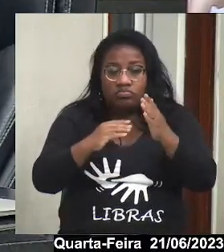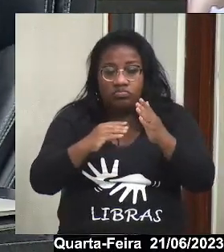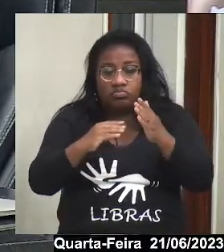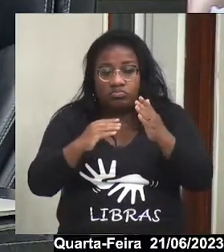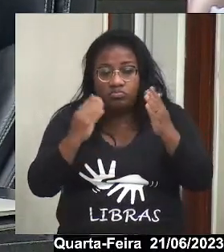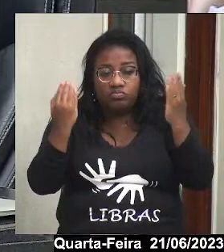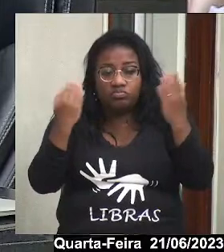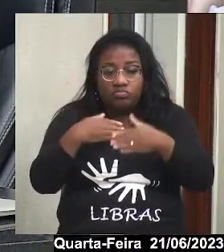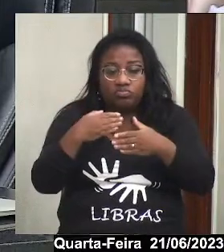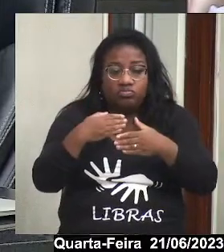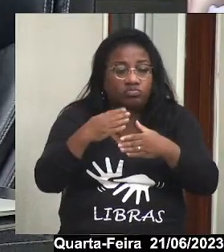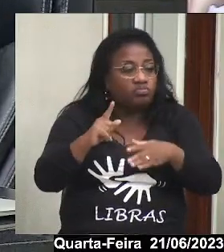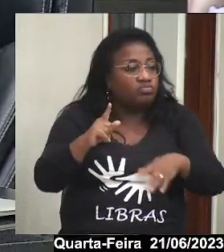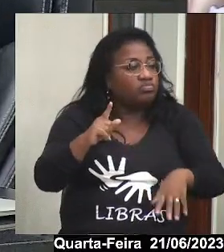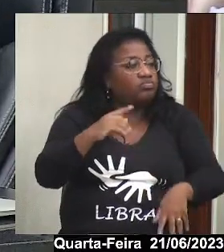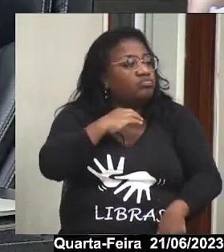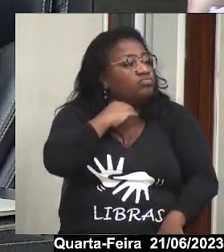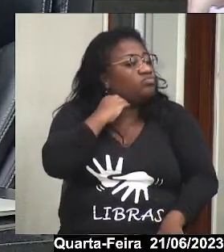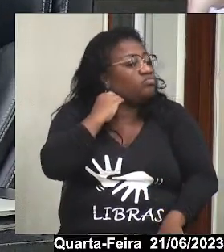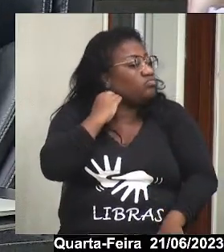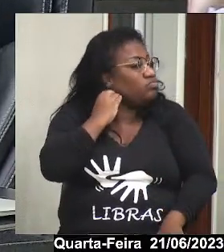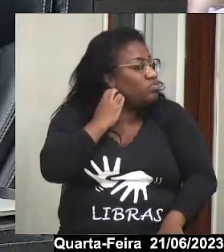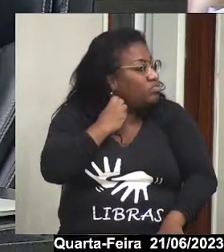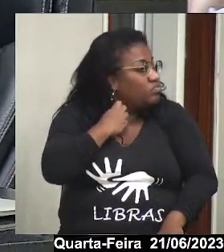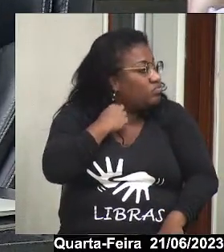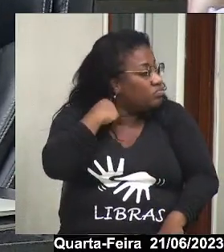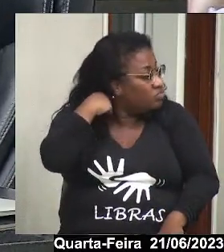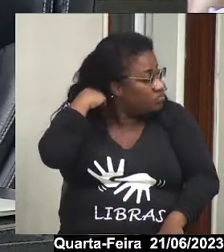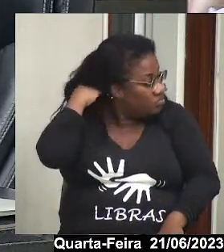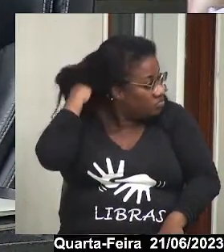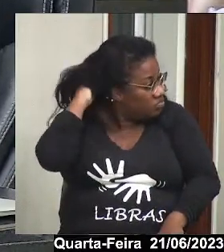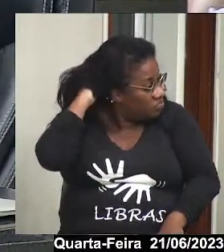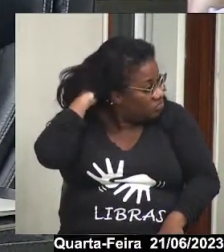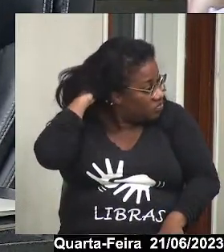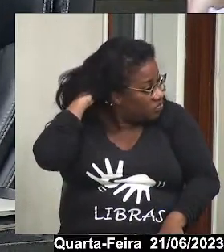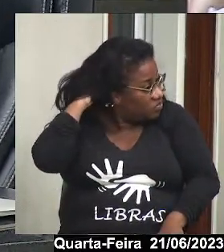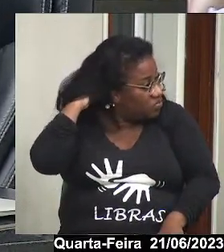tá bom? Vou mostrar para vocês aqui, ó.